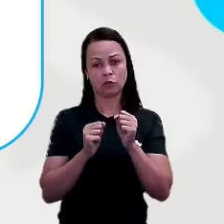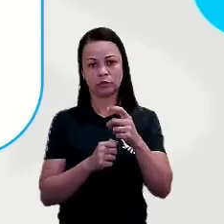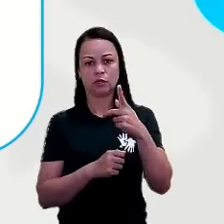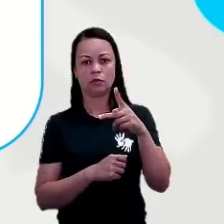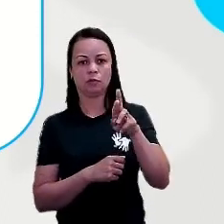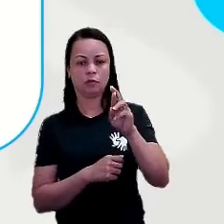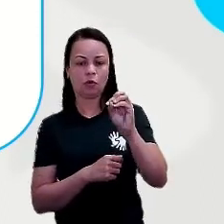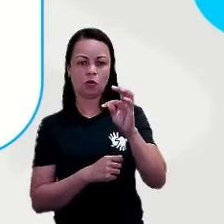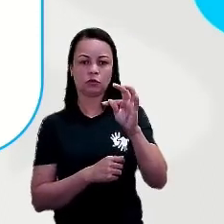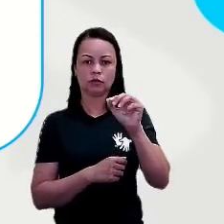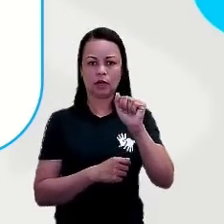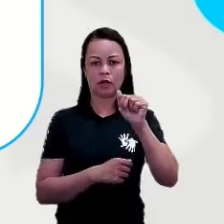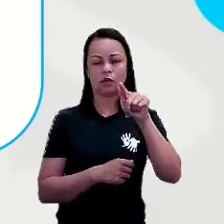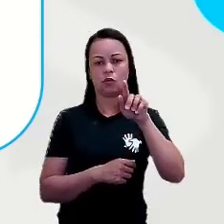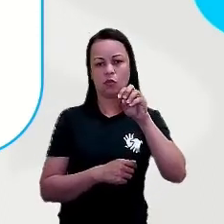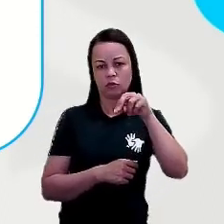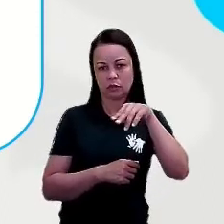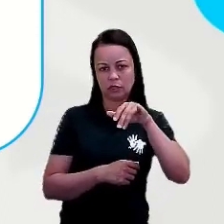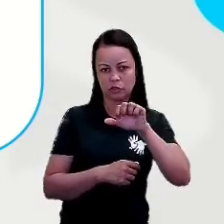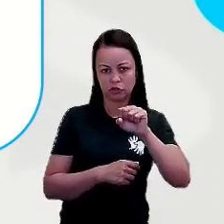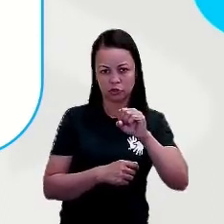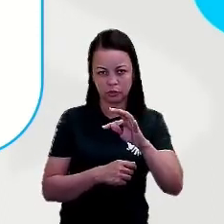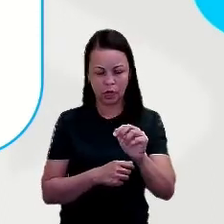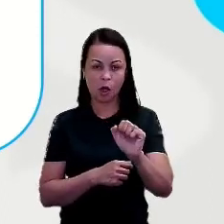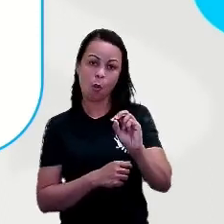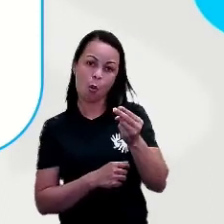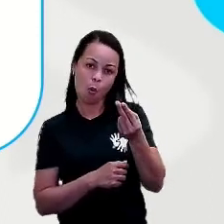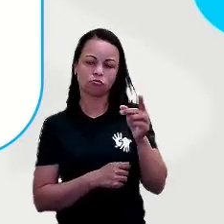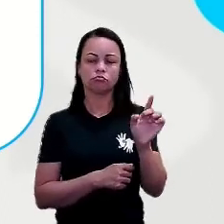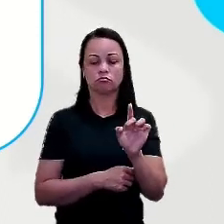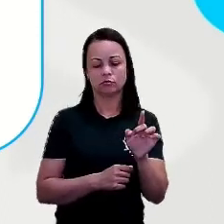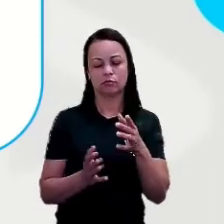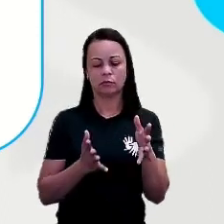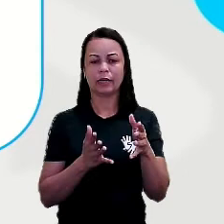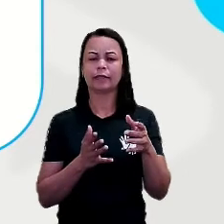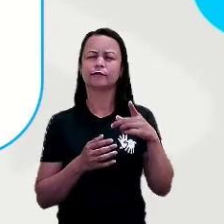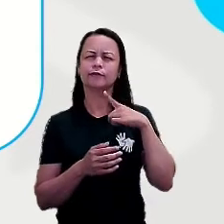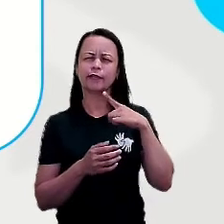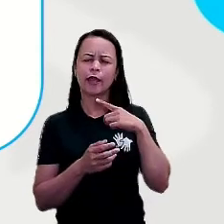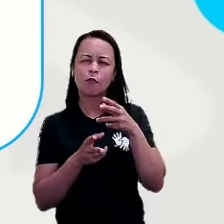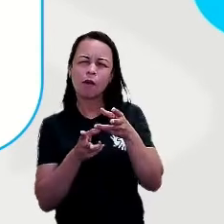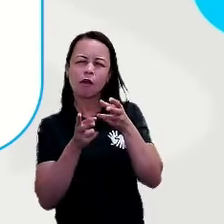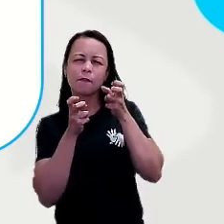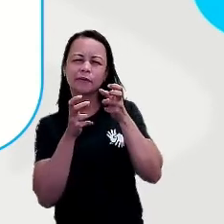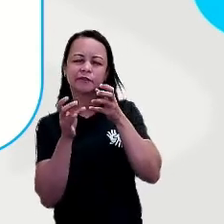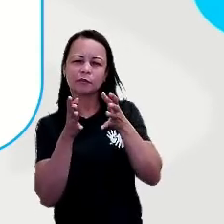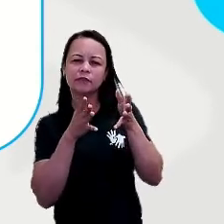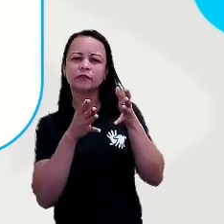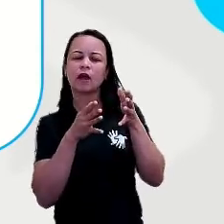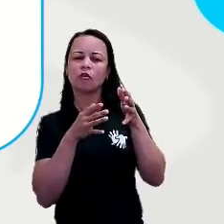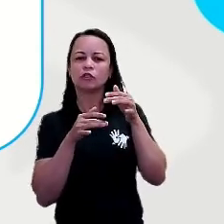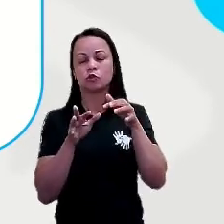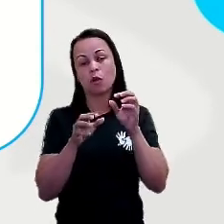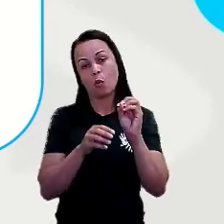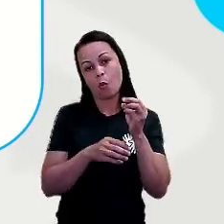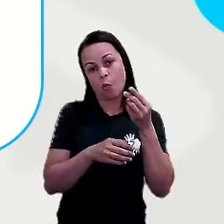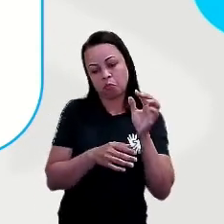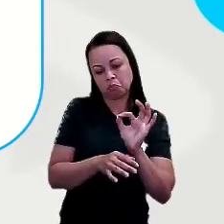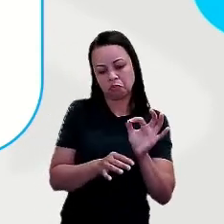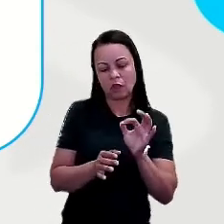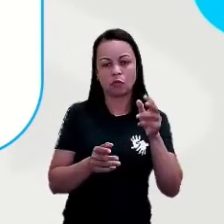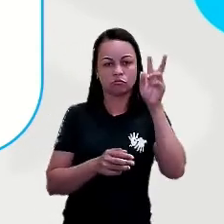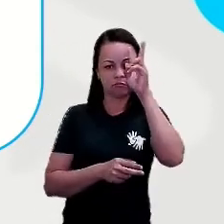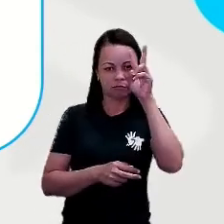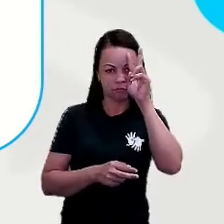protagonista ou não. E ele tem uma visão parcial da história. E, como dito, essa narração aí do conto